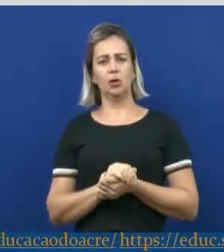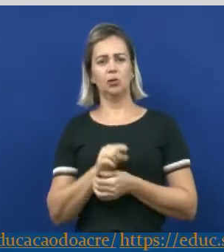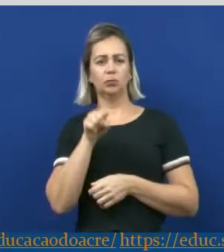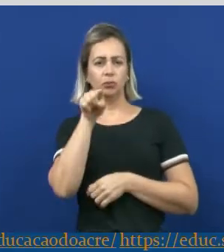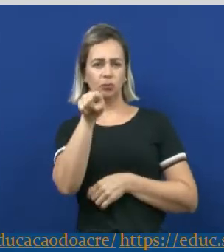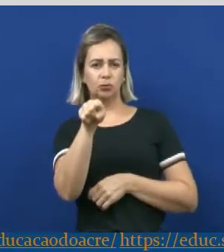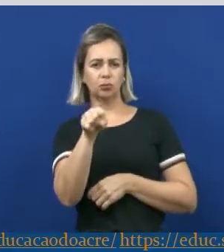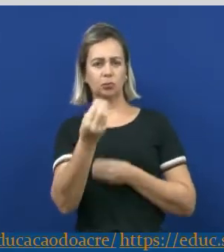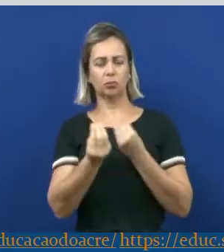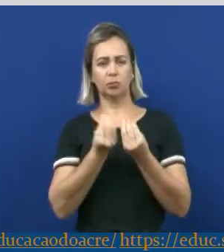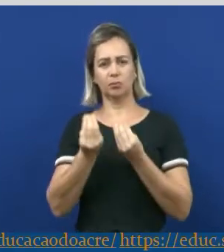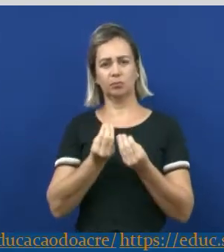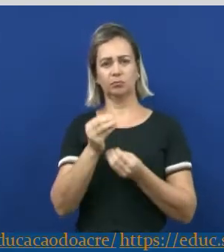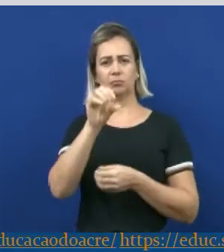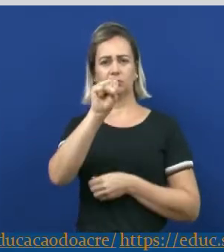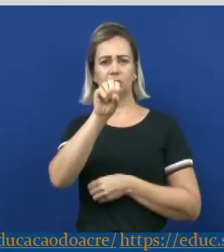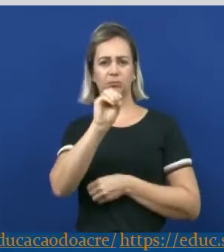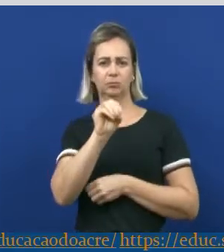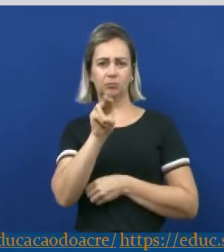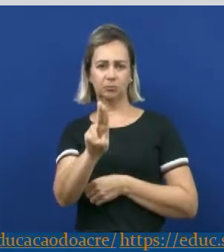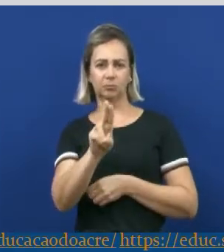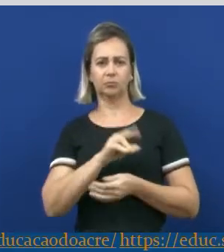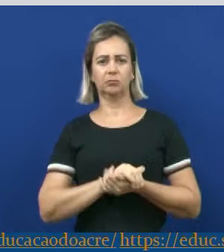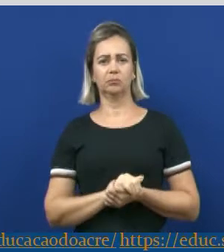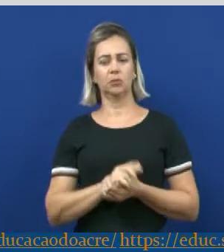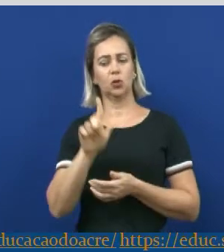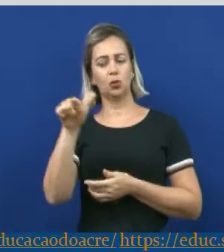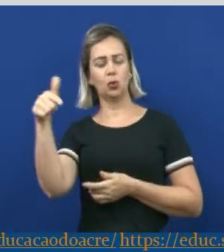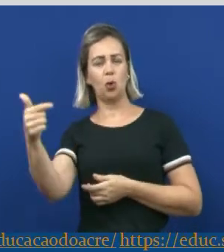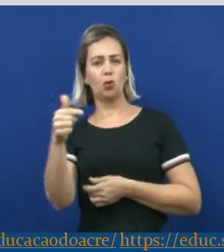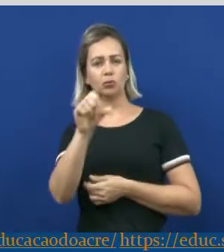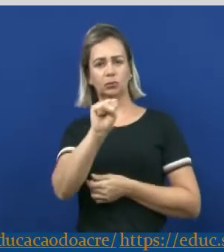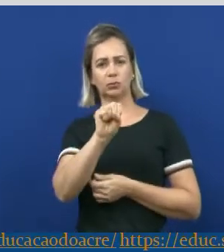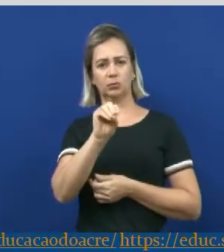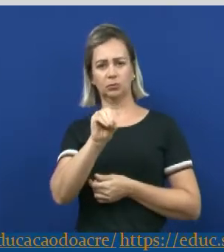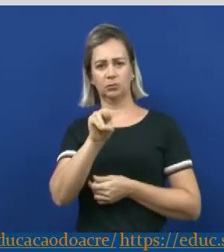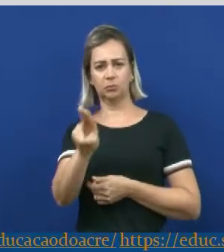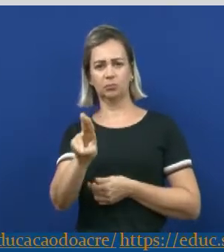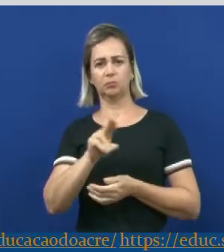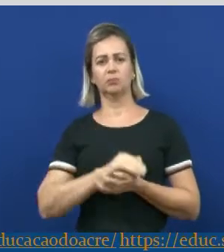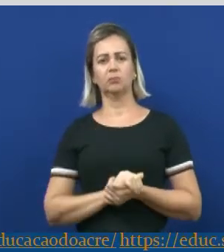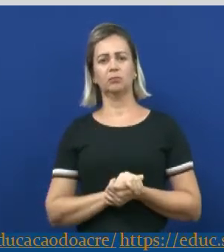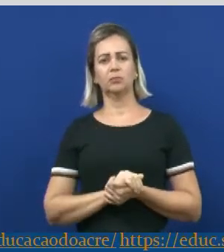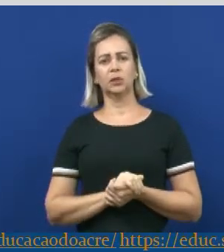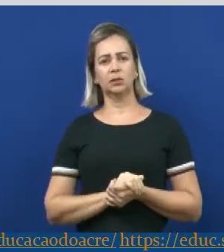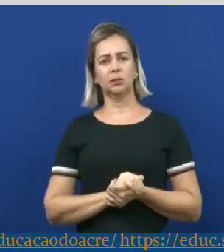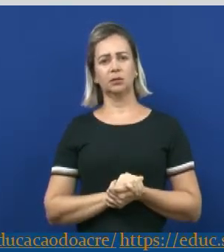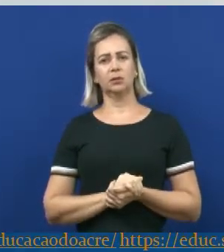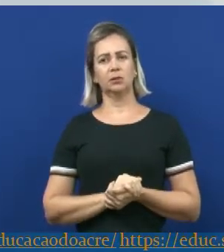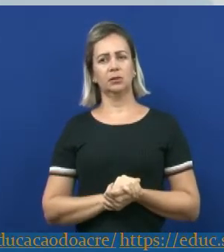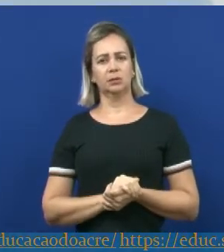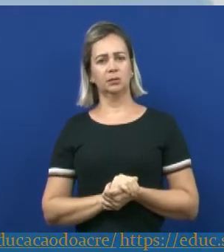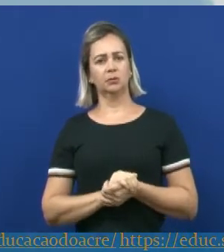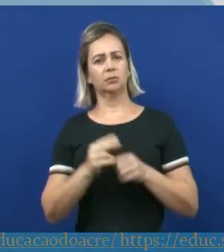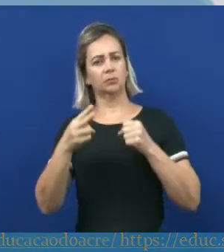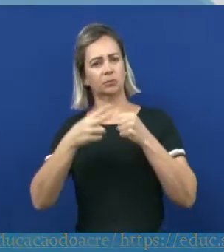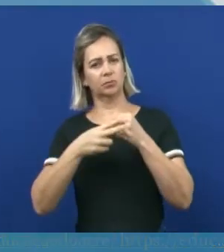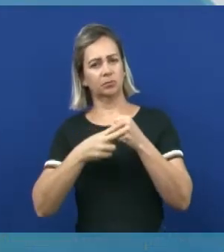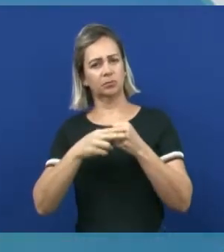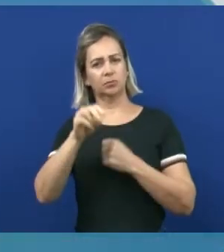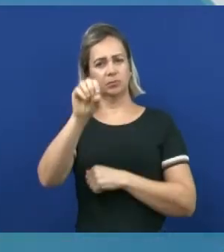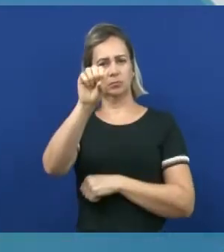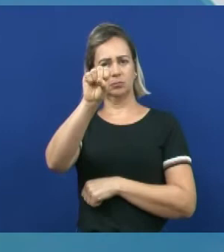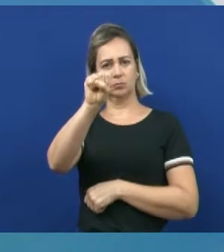es, nosotros somos, vosotros sois e ellos, eles e ustedes são. Então, esse verbozinho ser aí